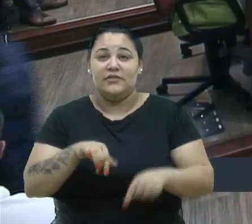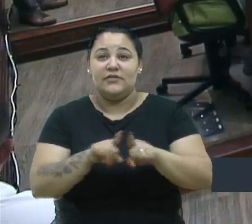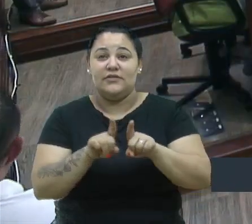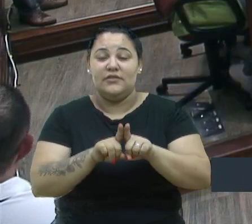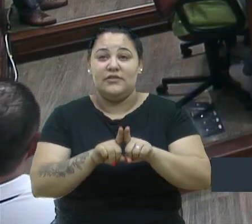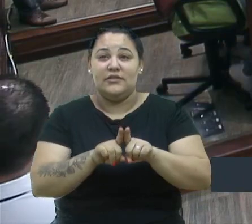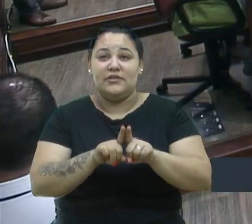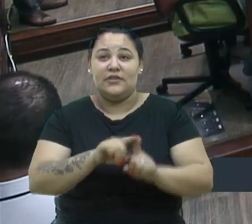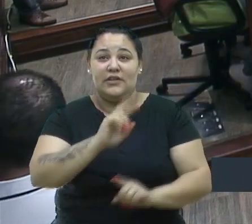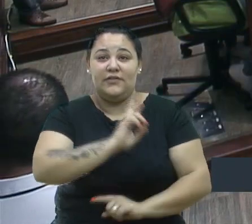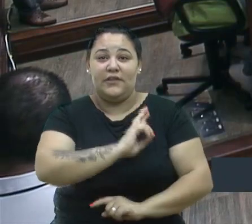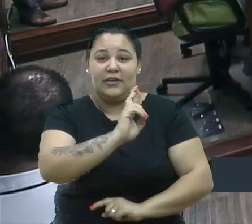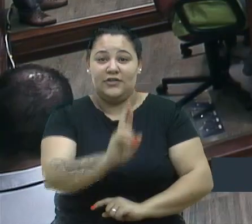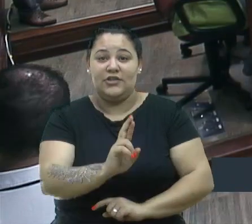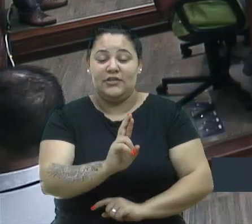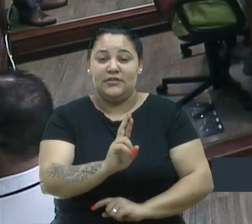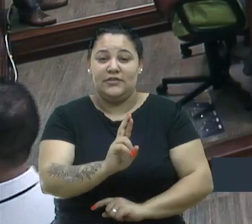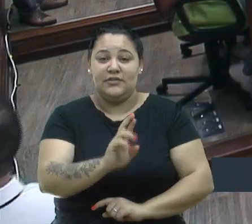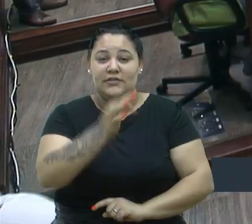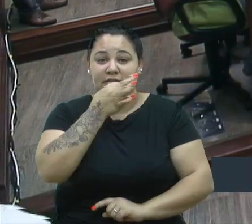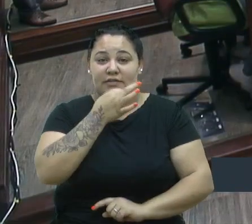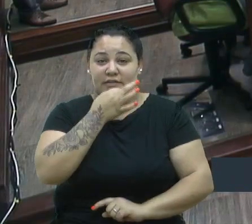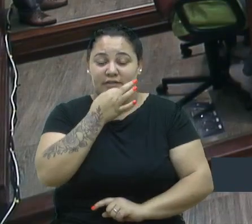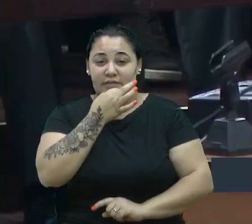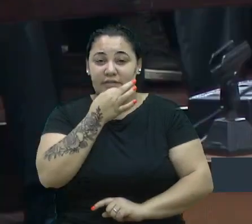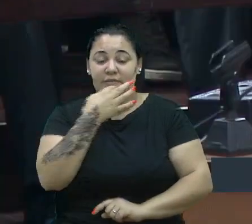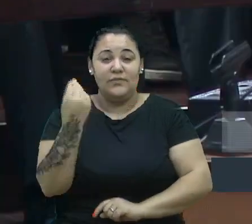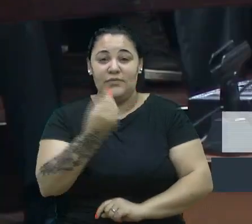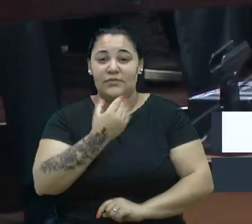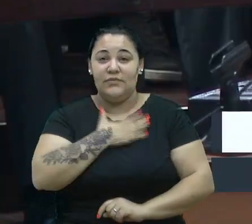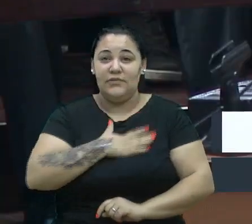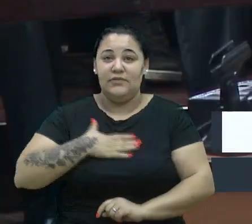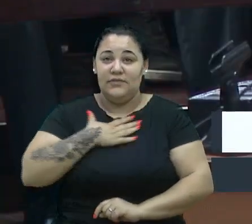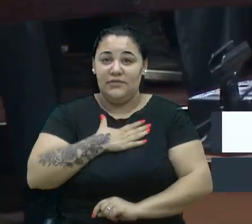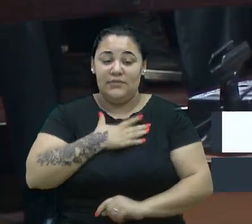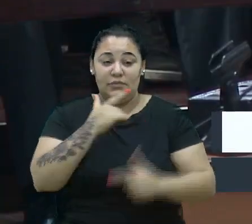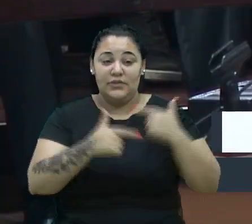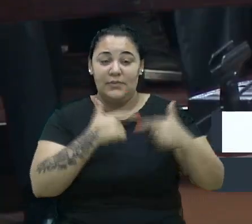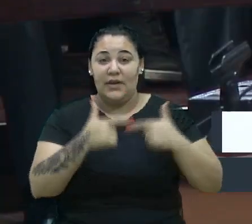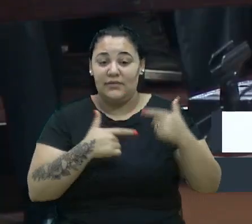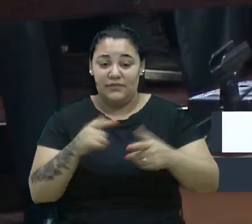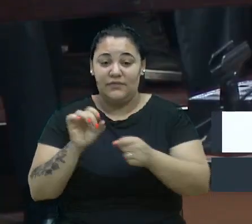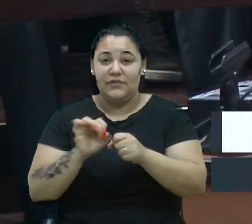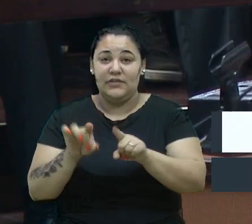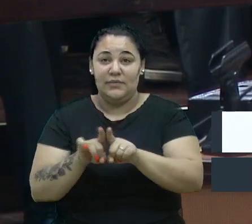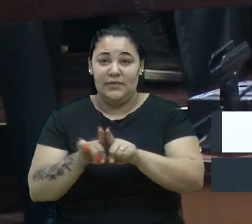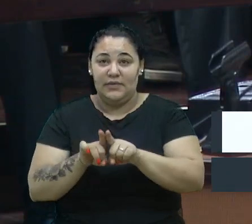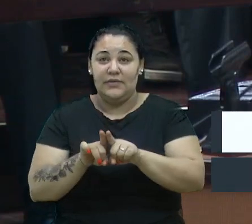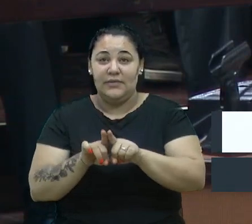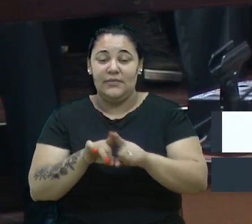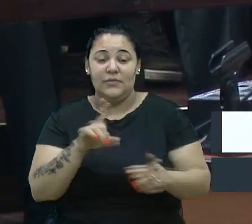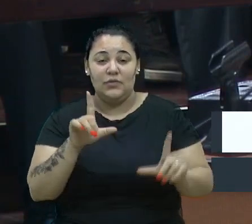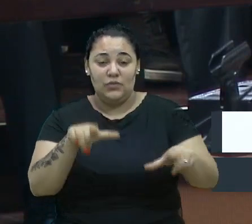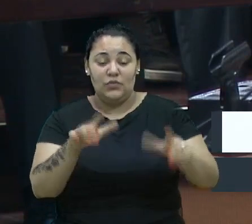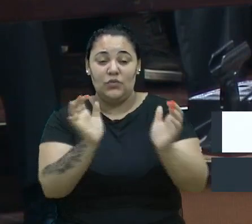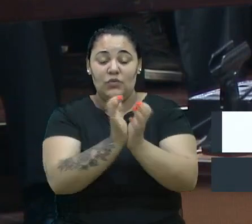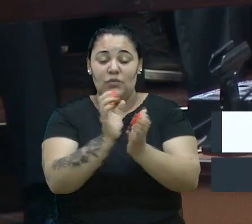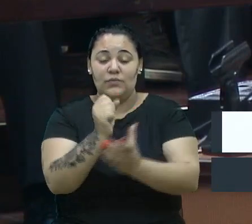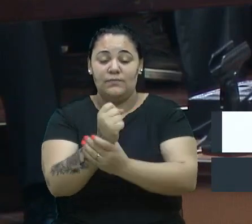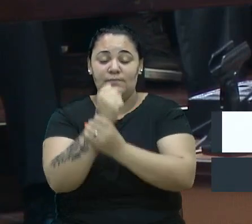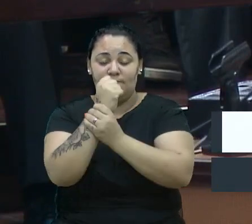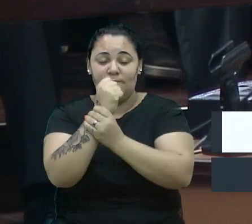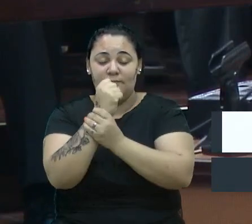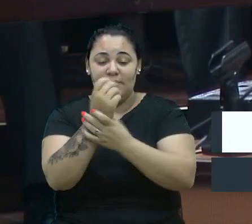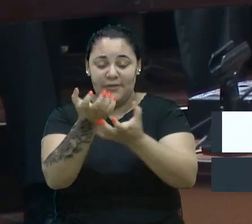representam, e Caxias do Sul ficou muito satisfeito pelo trabalho realizado pelas forças de segurança. Quero cumprimentar